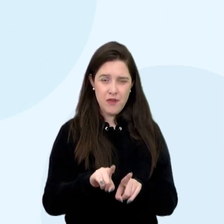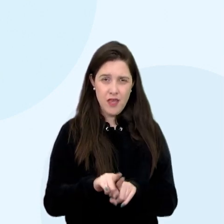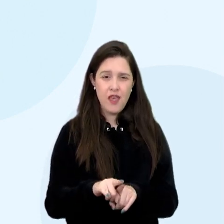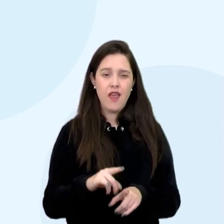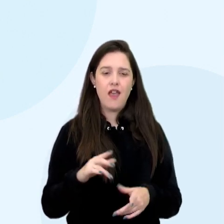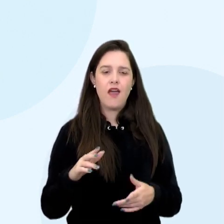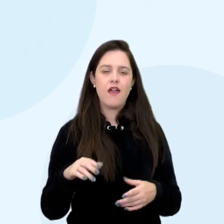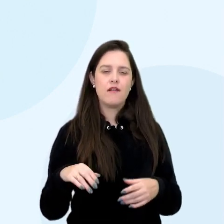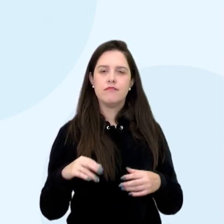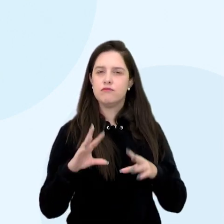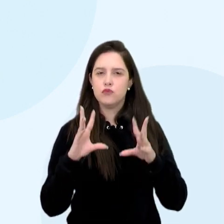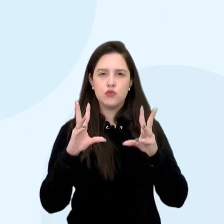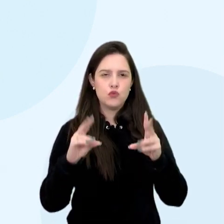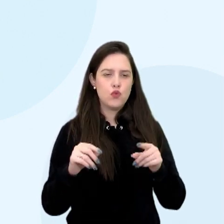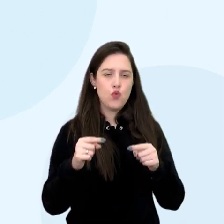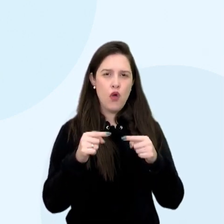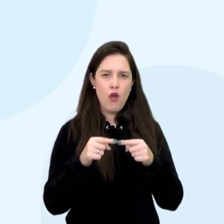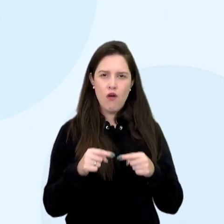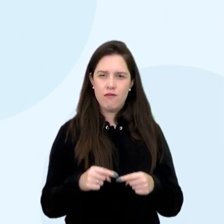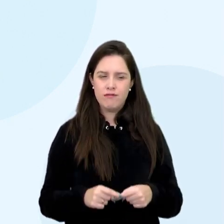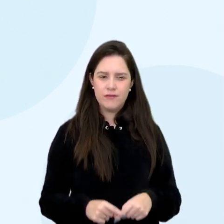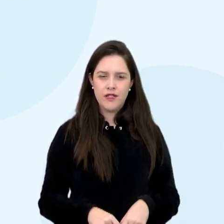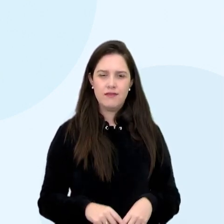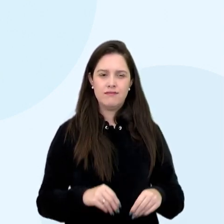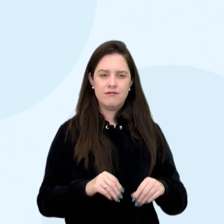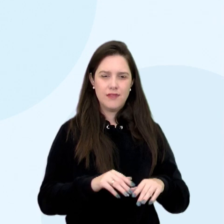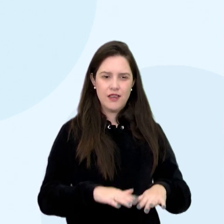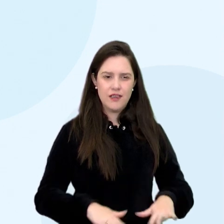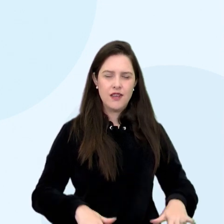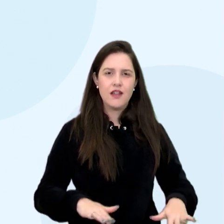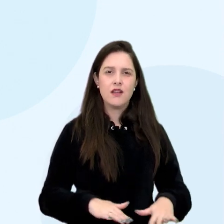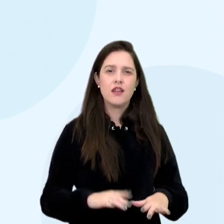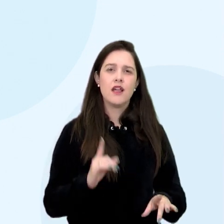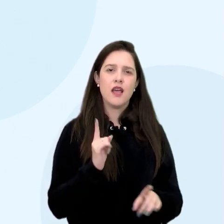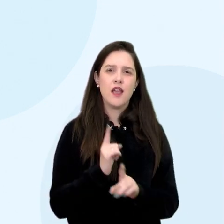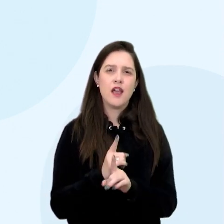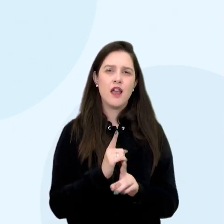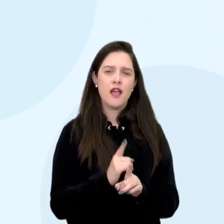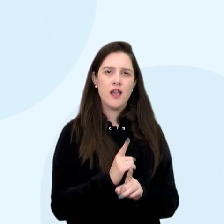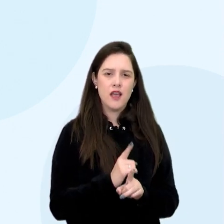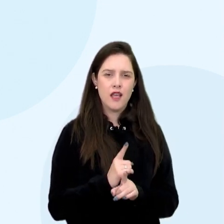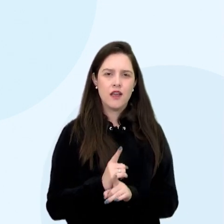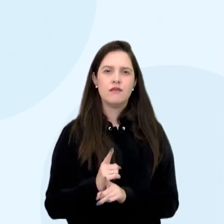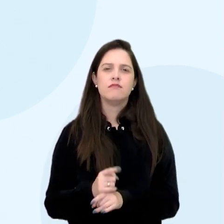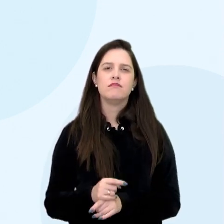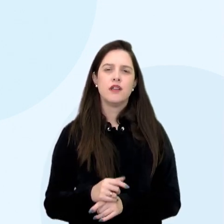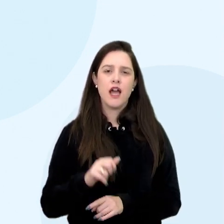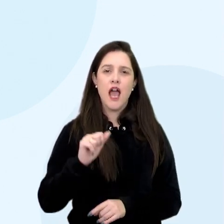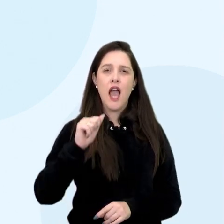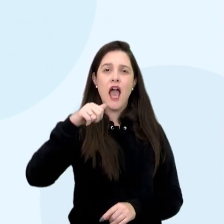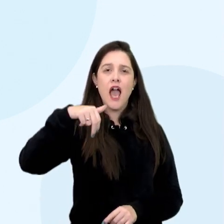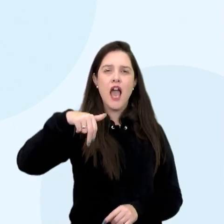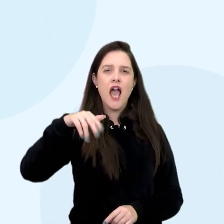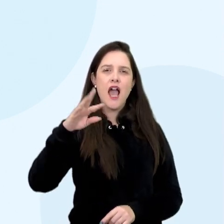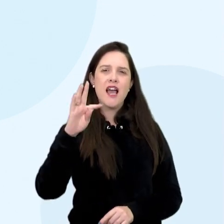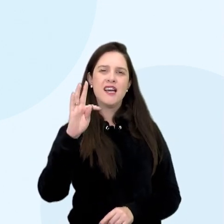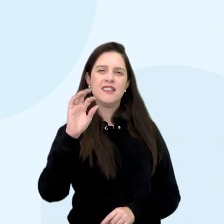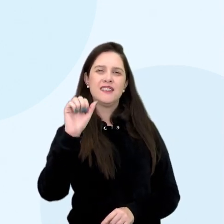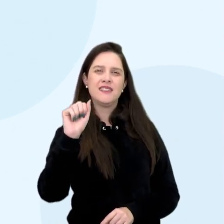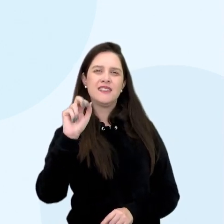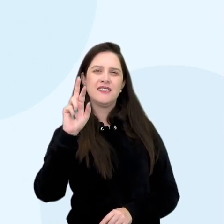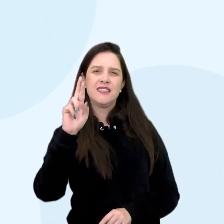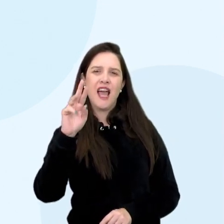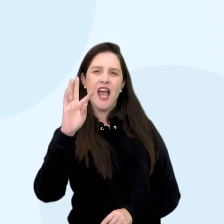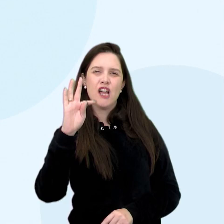continente africano, o fóssil, né, encontrado na Índia, encontrado aí na Antártica, né, e a samambaia encontrado aí na Austrália,